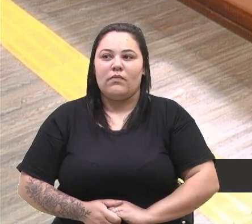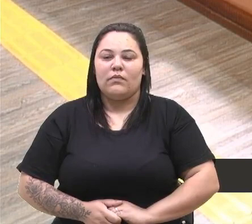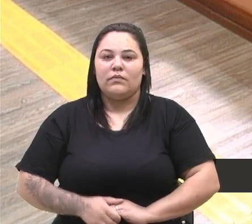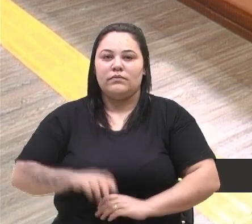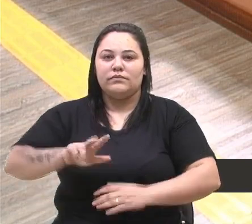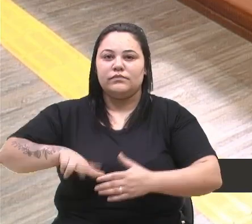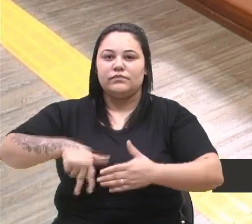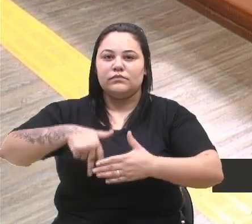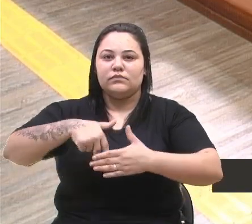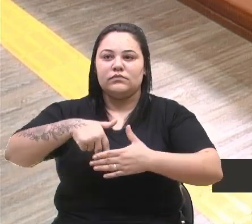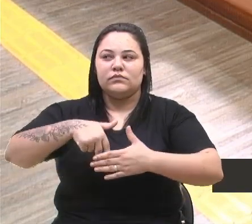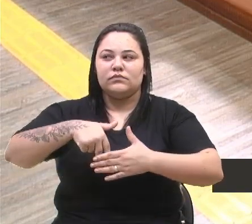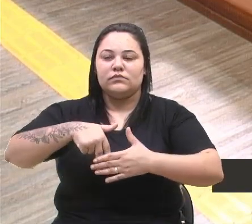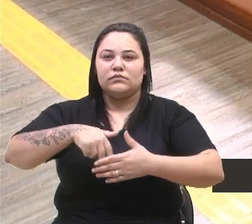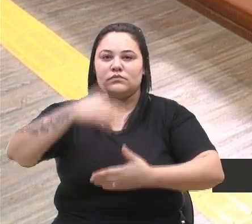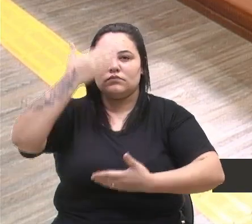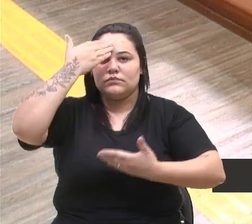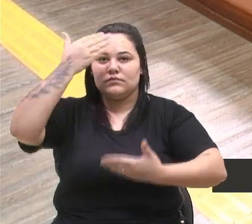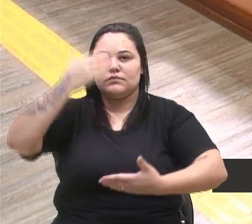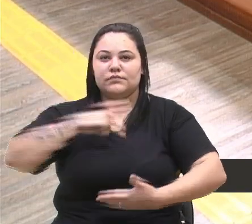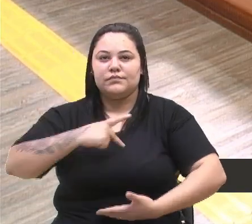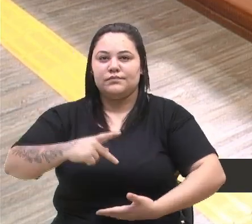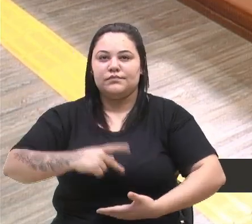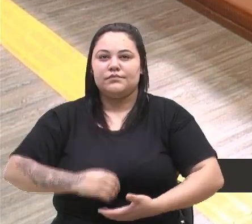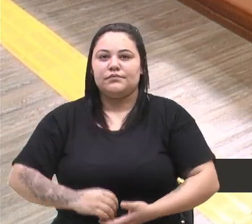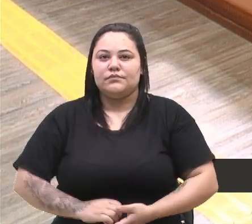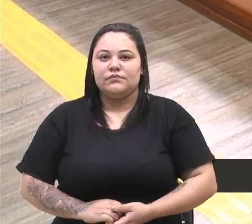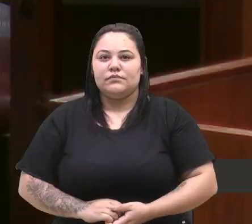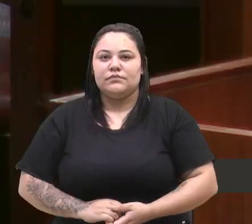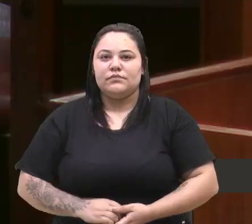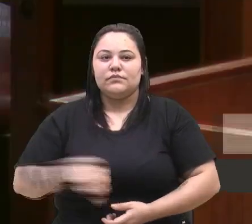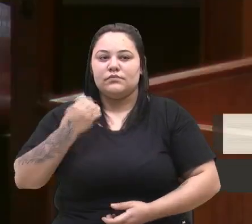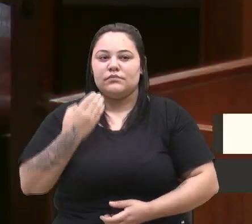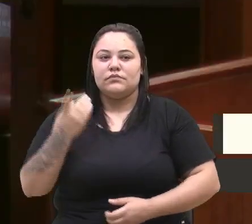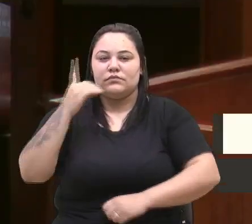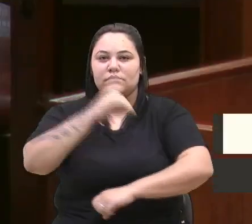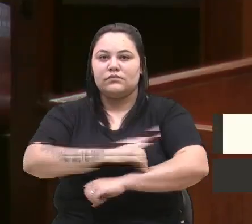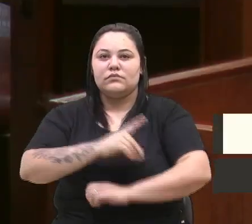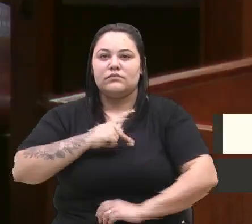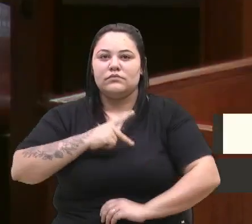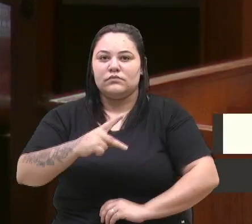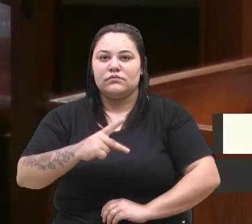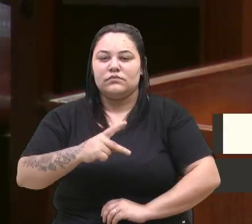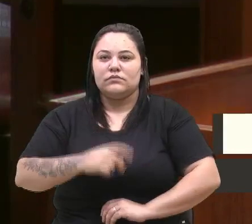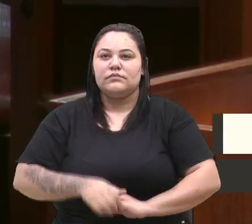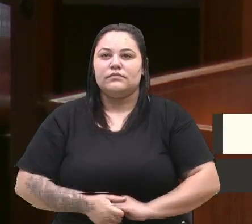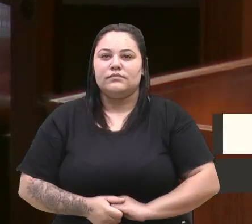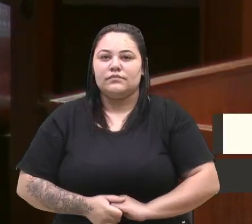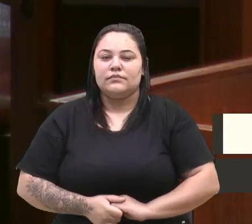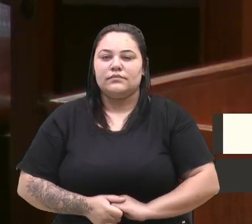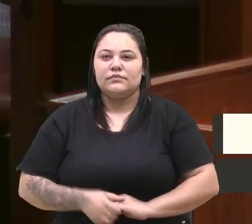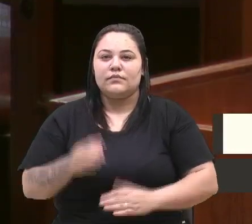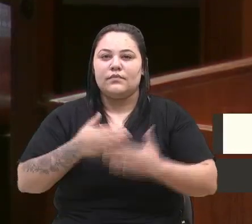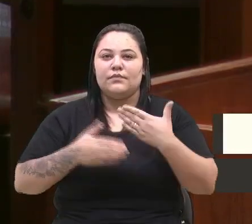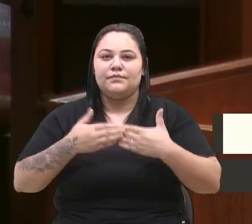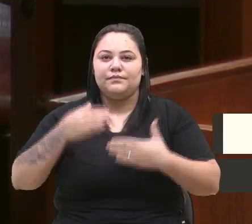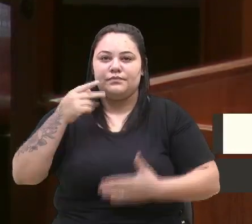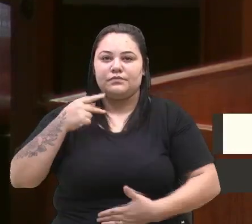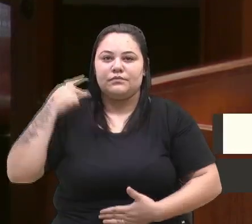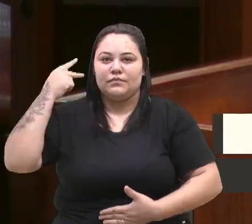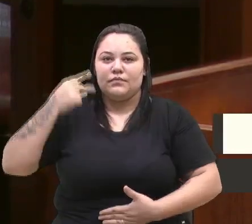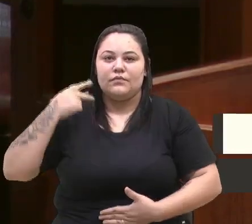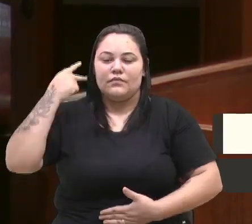tribuna. Obrigado, senhor presidente. Bom dia, senhor presidente. Bom dia, senhores vereadores,